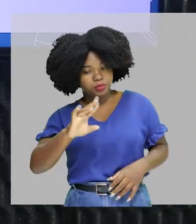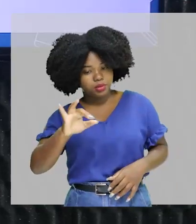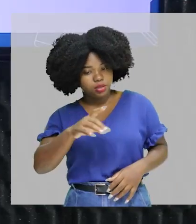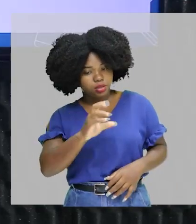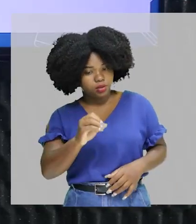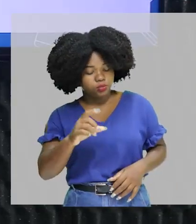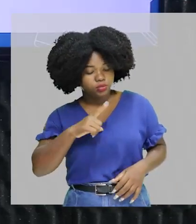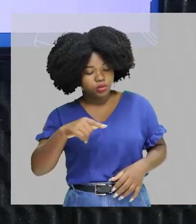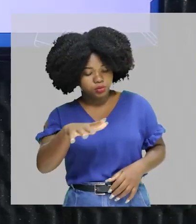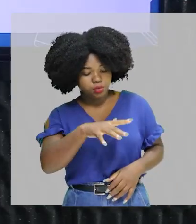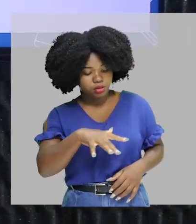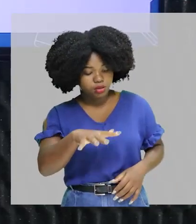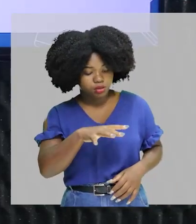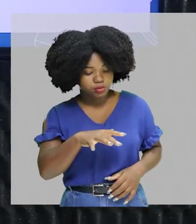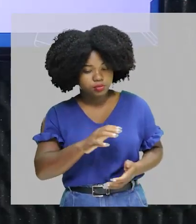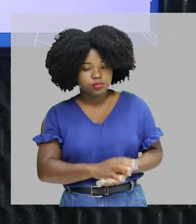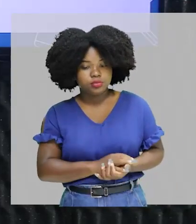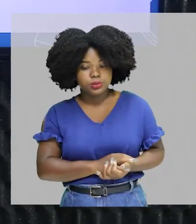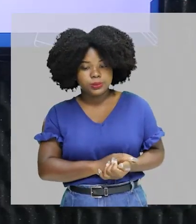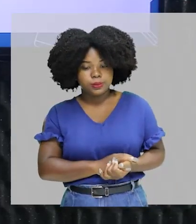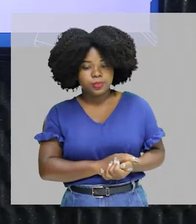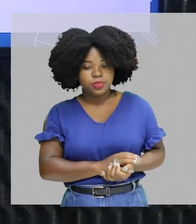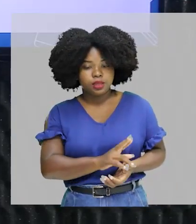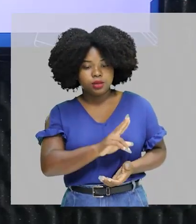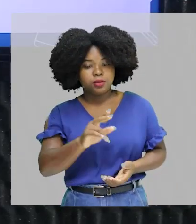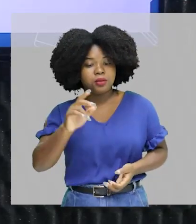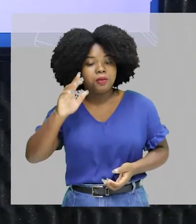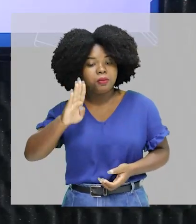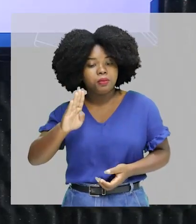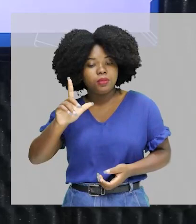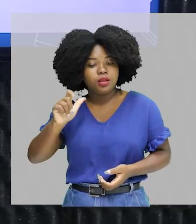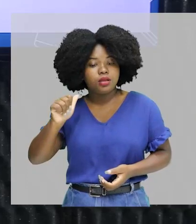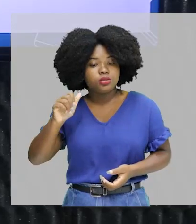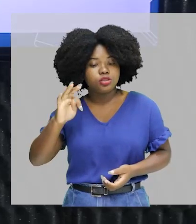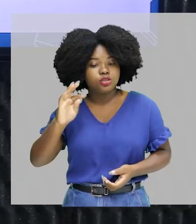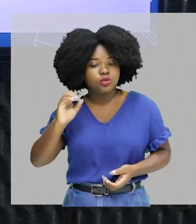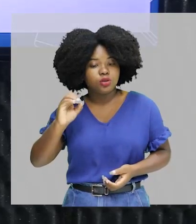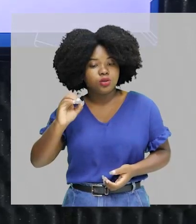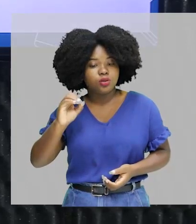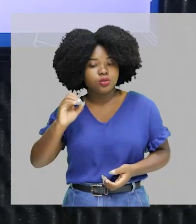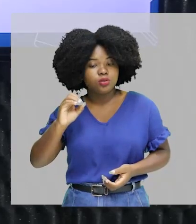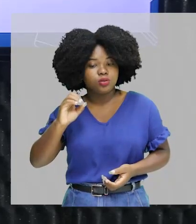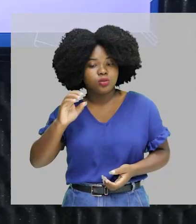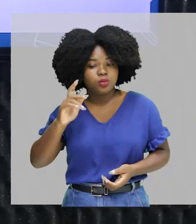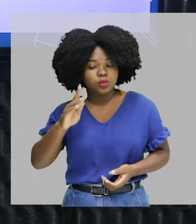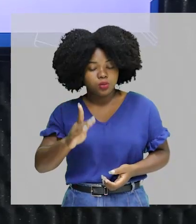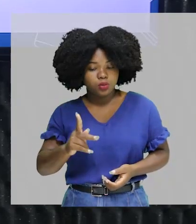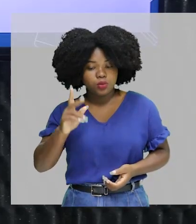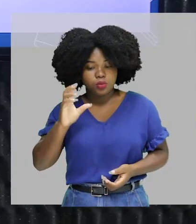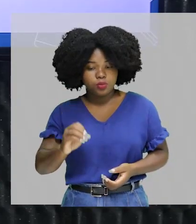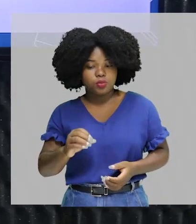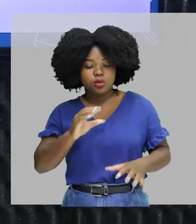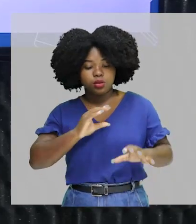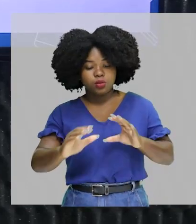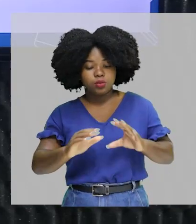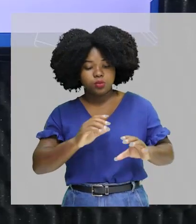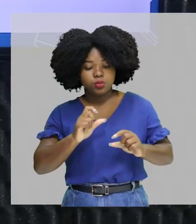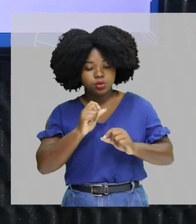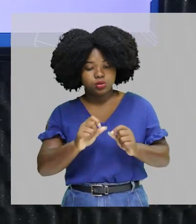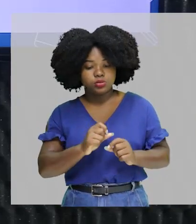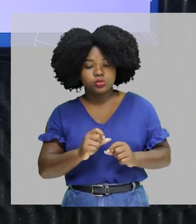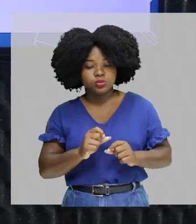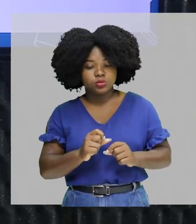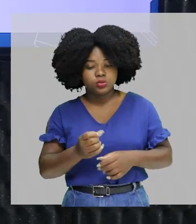um orifício, chamado de blastóporo. Tá? O blastóporo ele vai fazer a comunicação